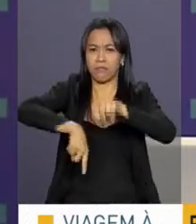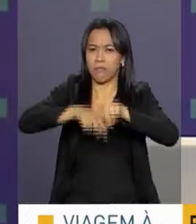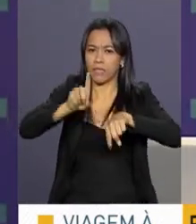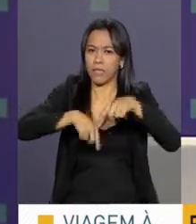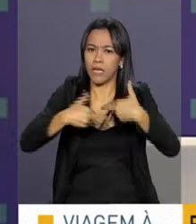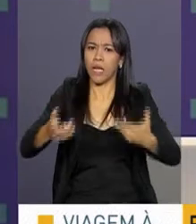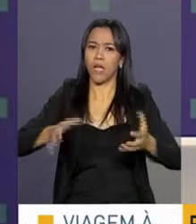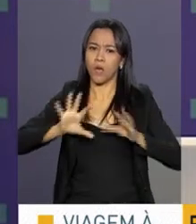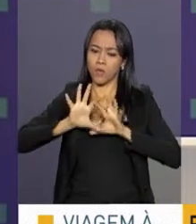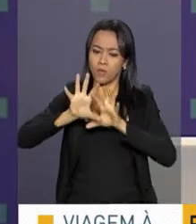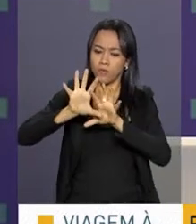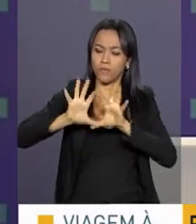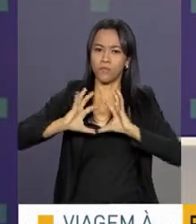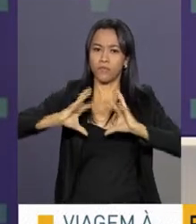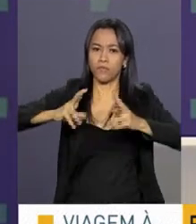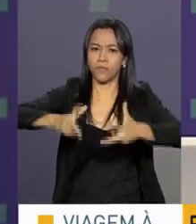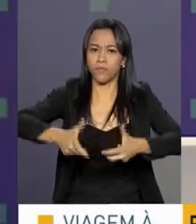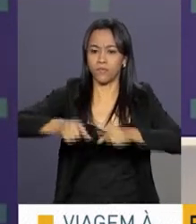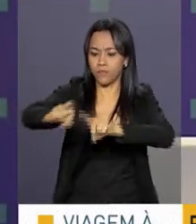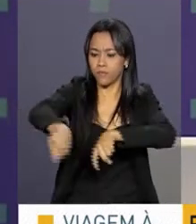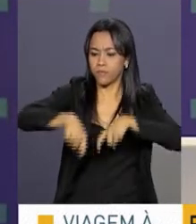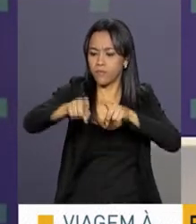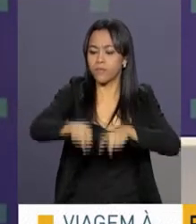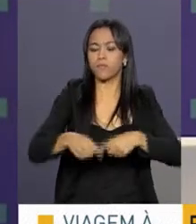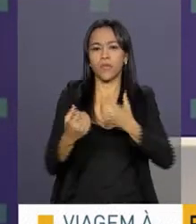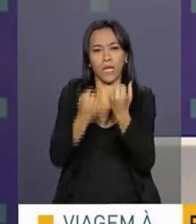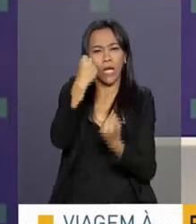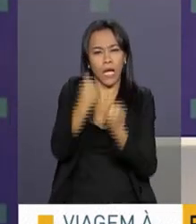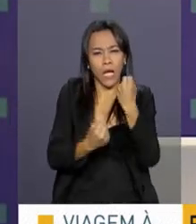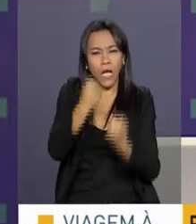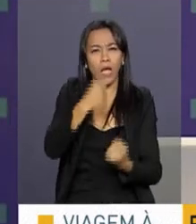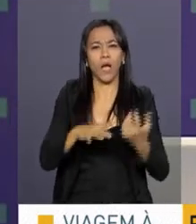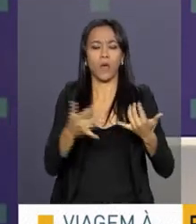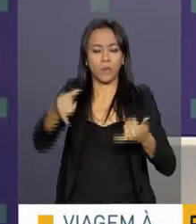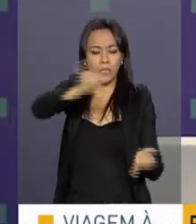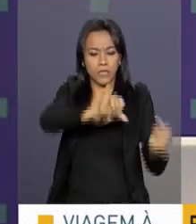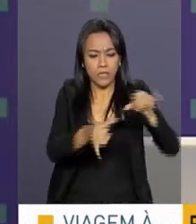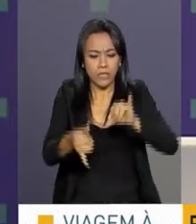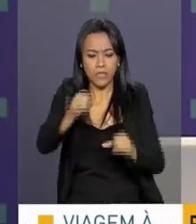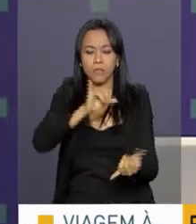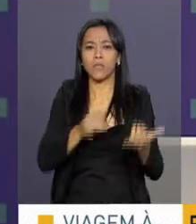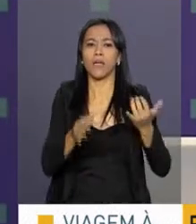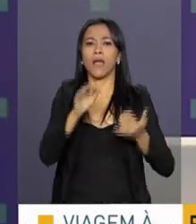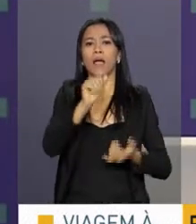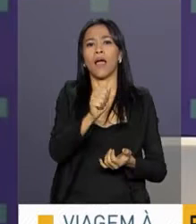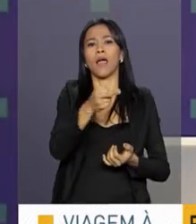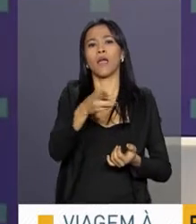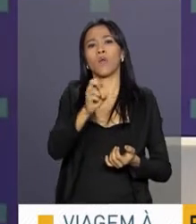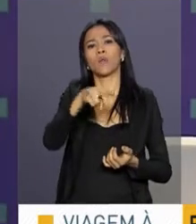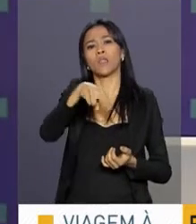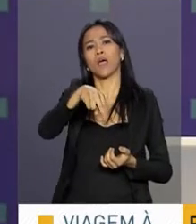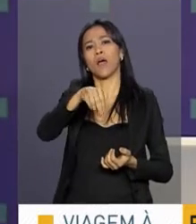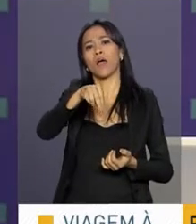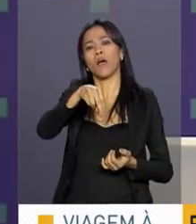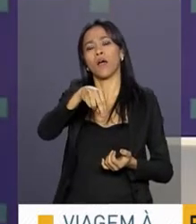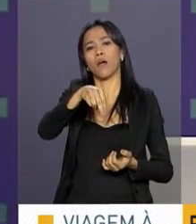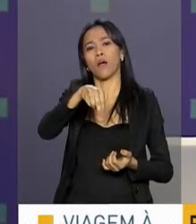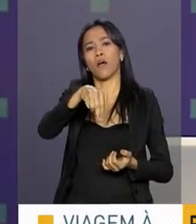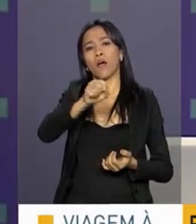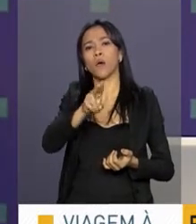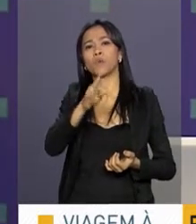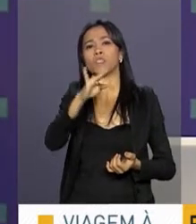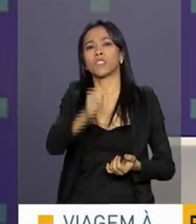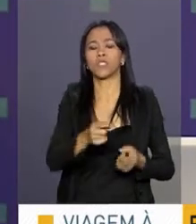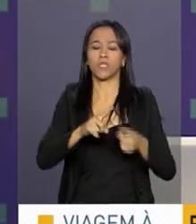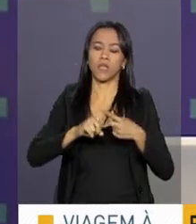máquinas agrícolas, automóveis, indústria química, indústria aeronáutica, indústria de